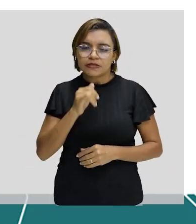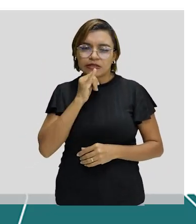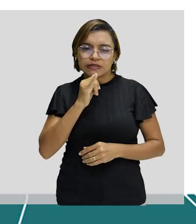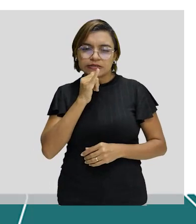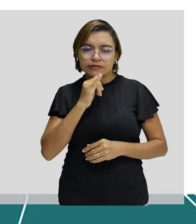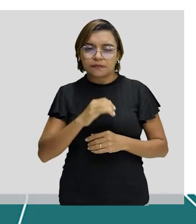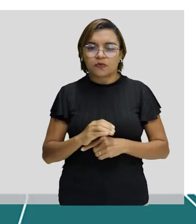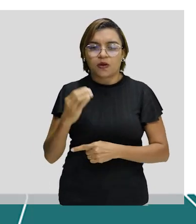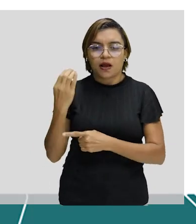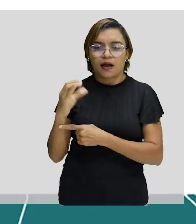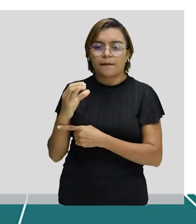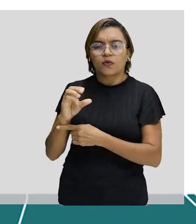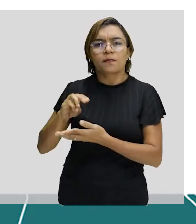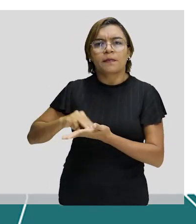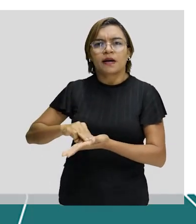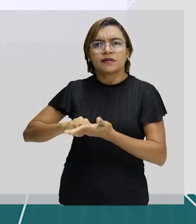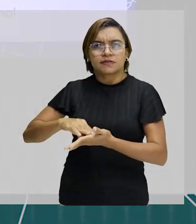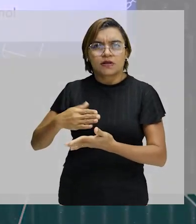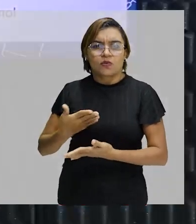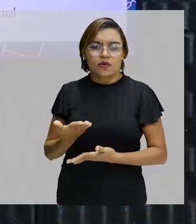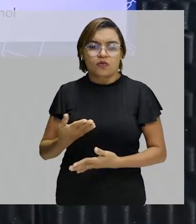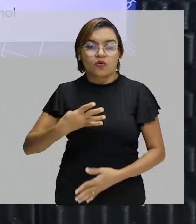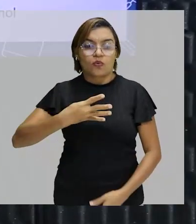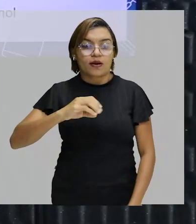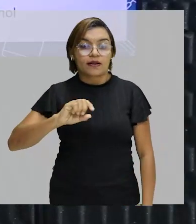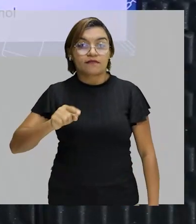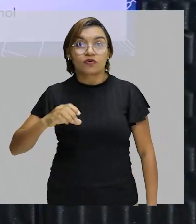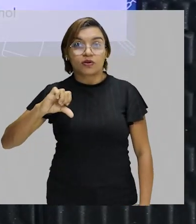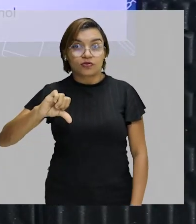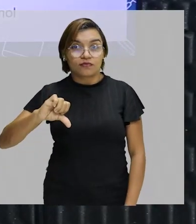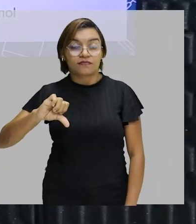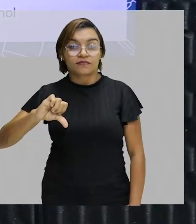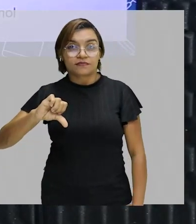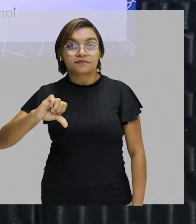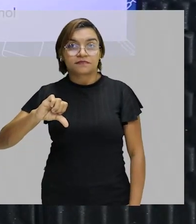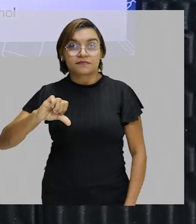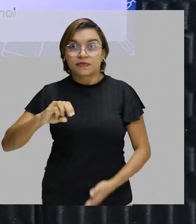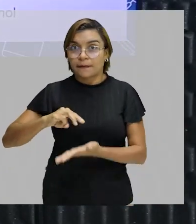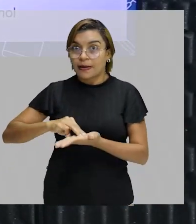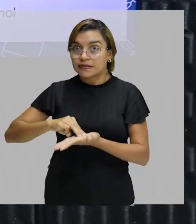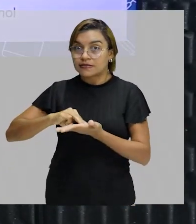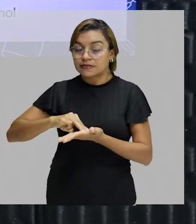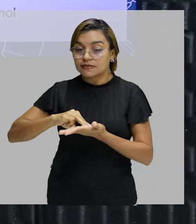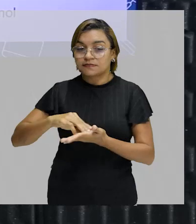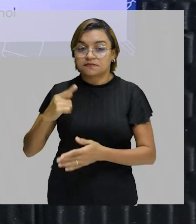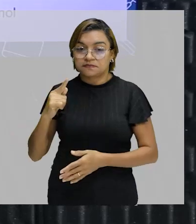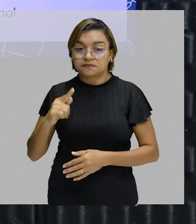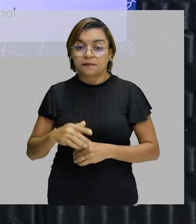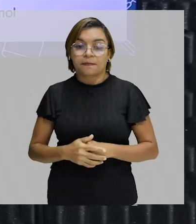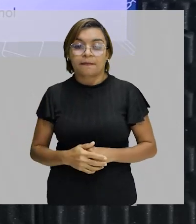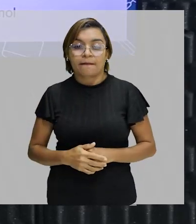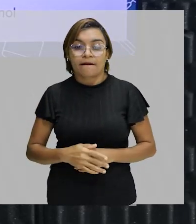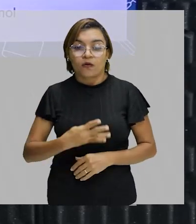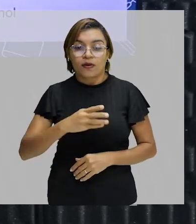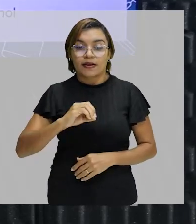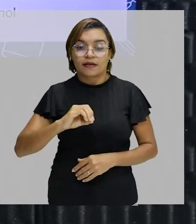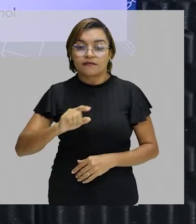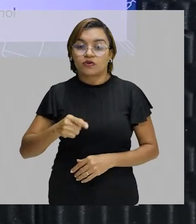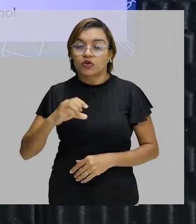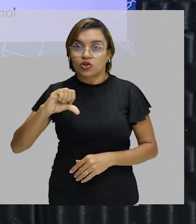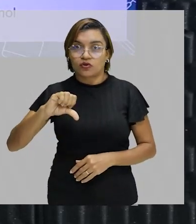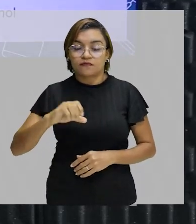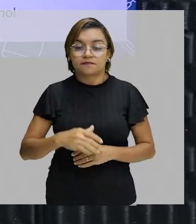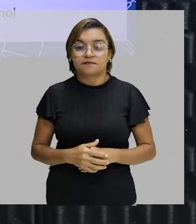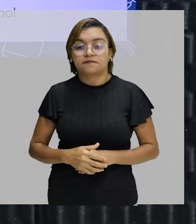carbono. Qual é a massa do carbono? 40,9 gramas. A massa em gramas. 40,9, certo?